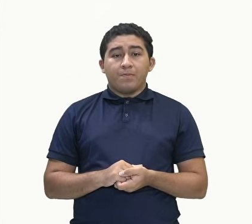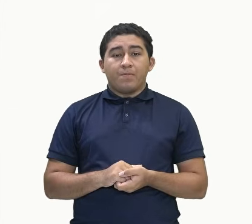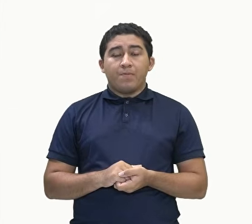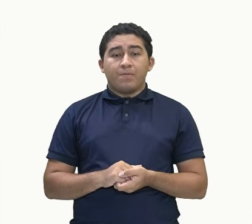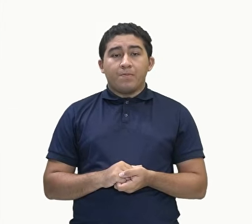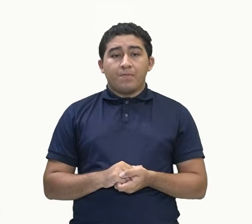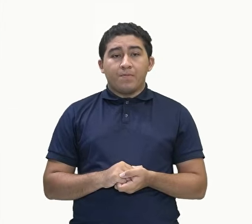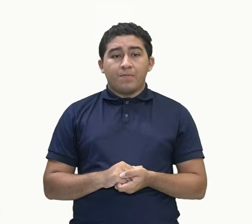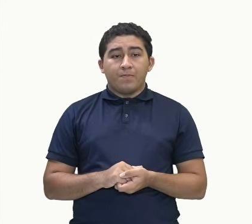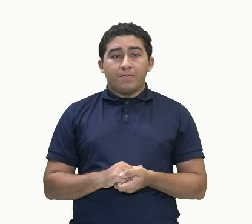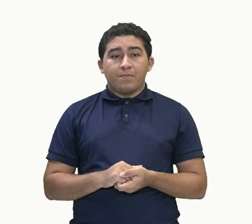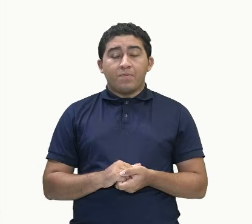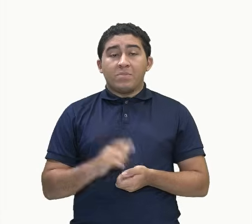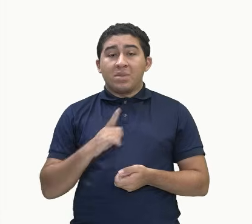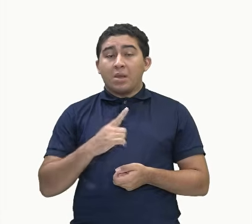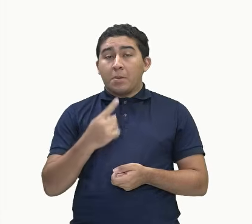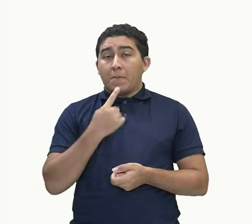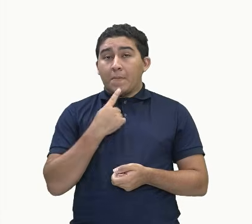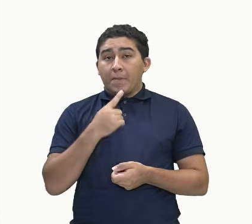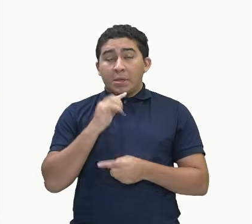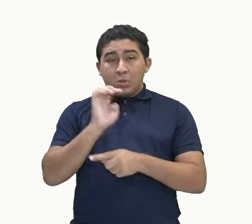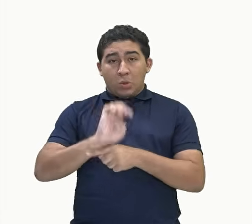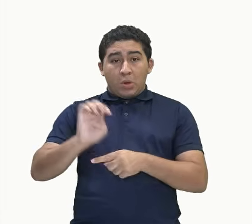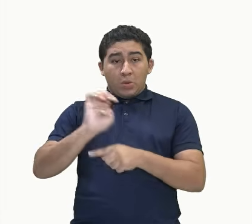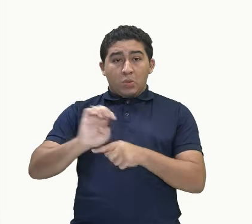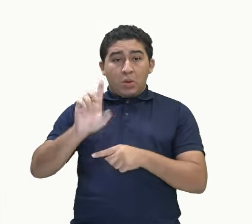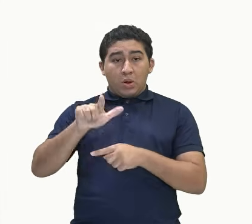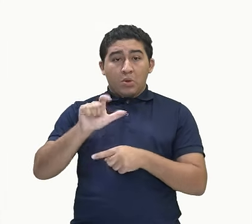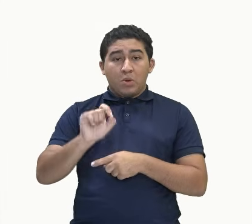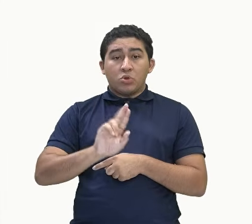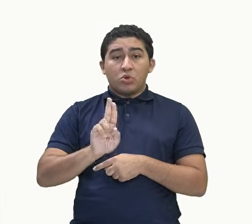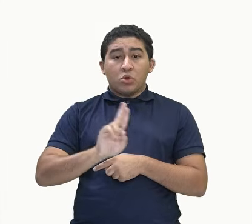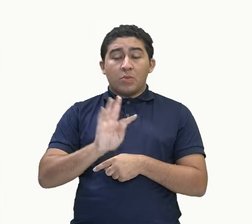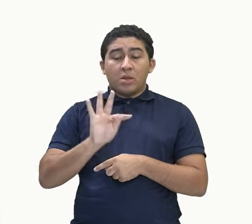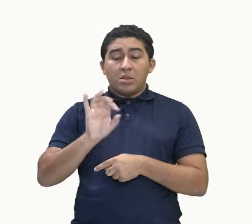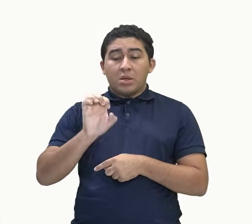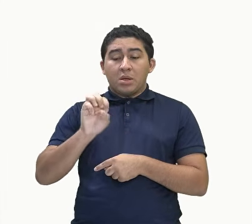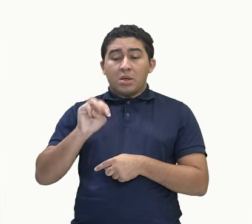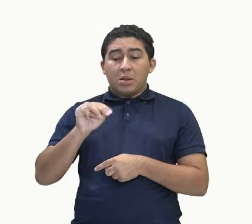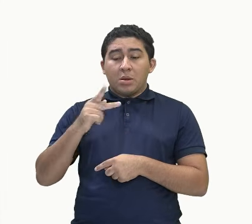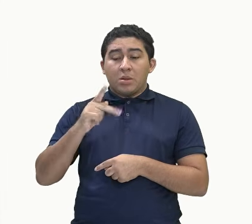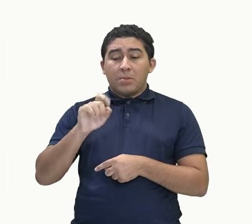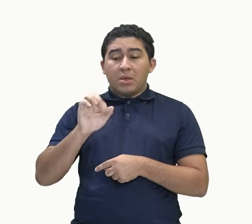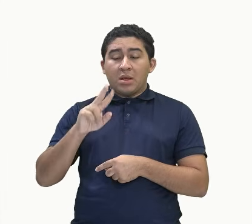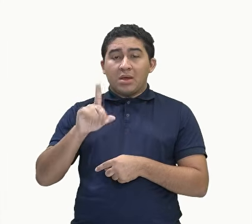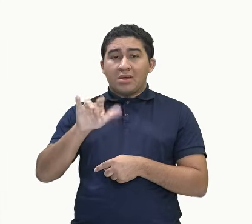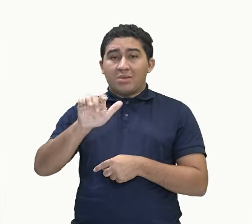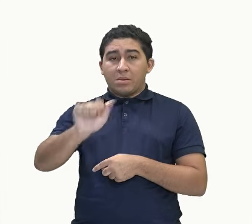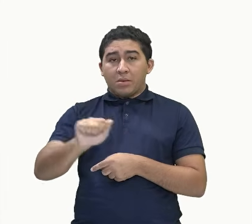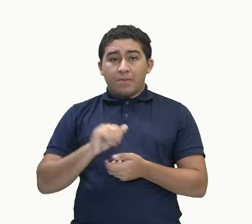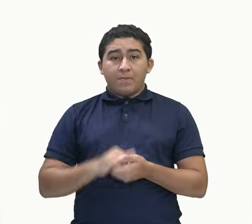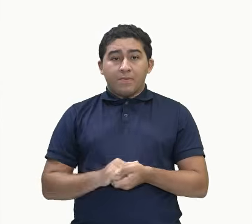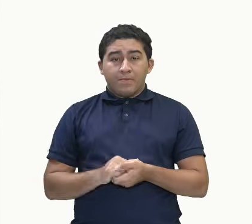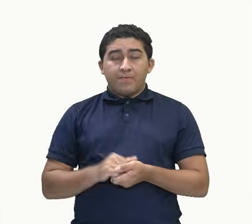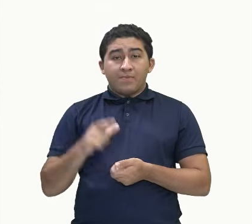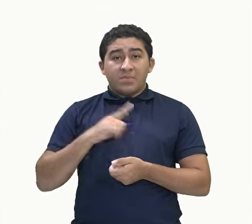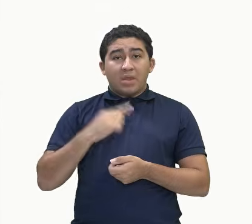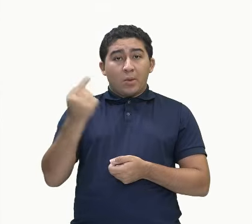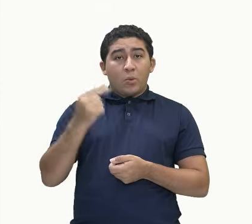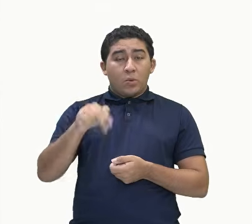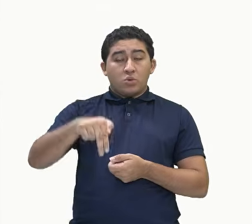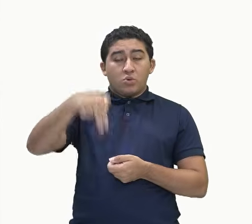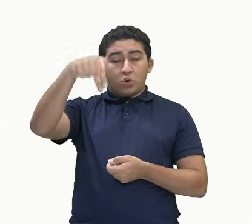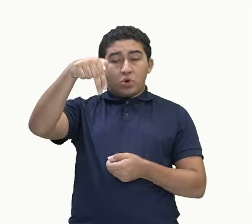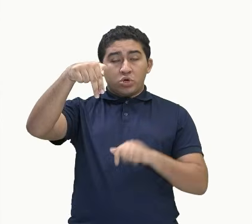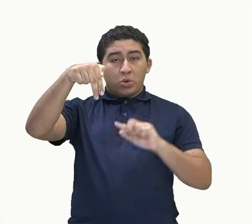para a linha do Equador, que são as zonas temperadas. Uma vai estar no hemisfério norte